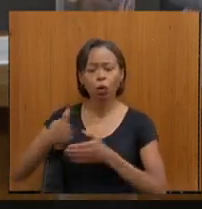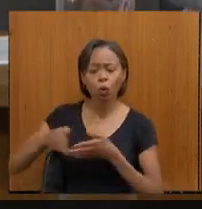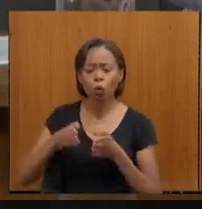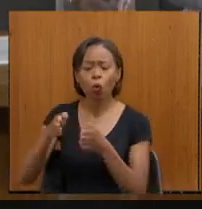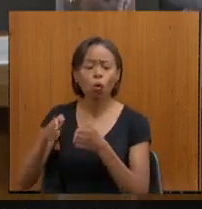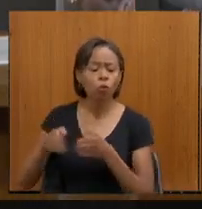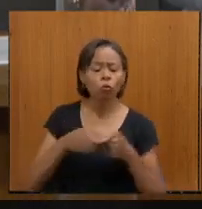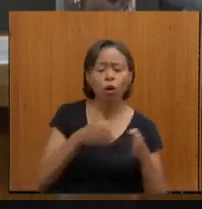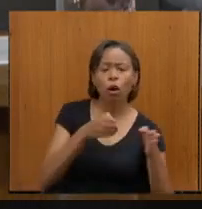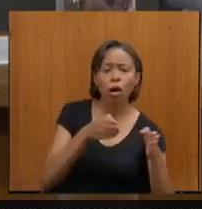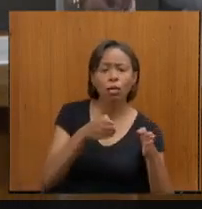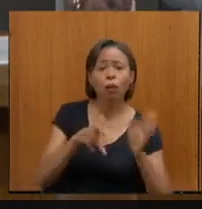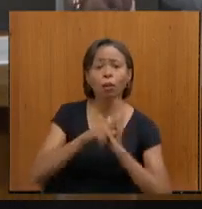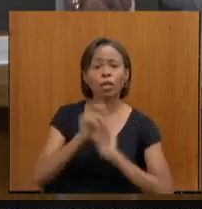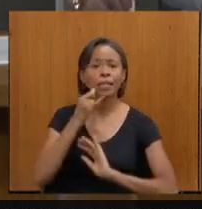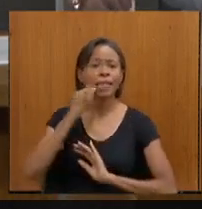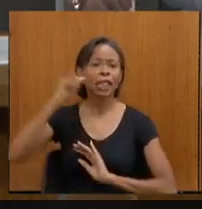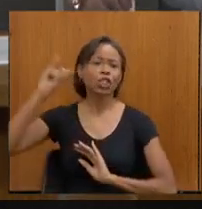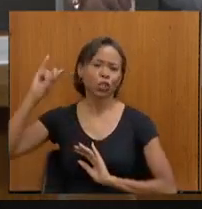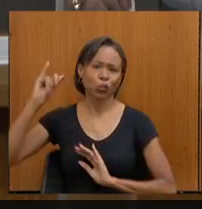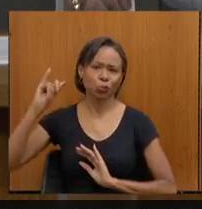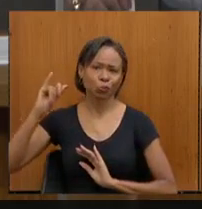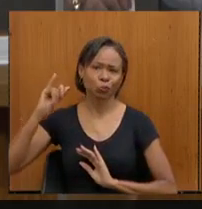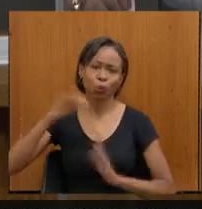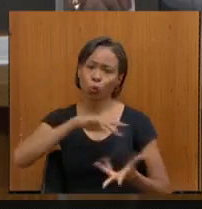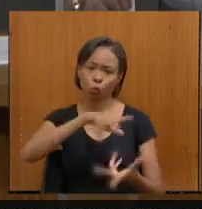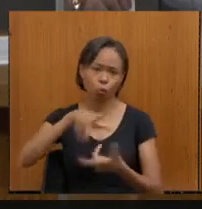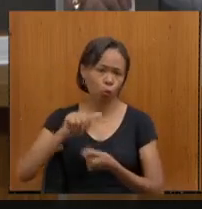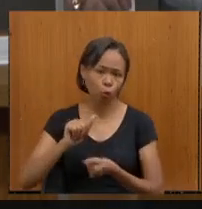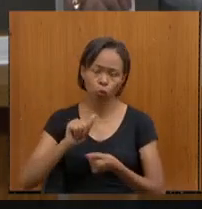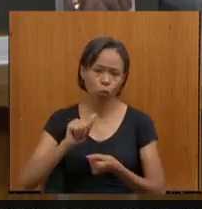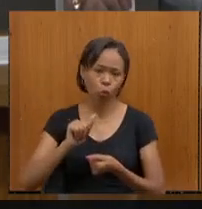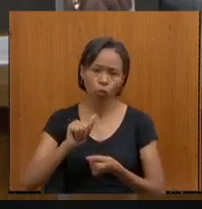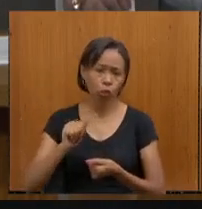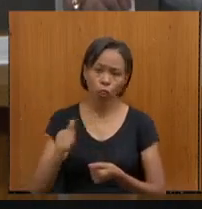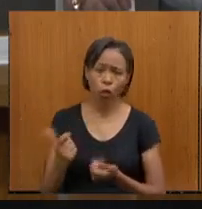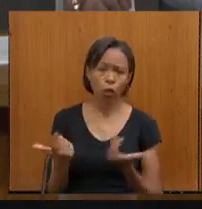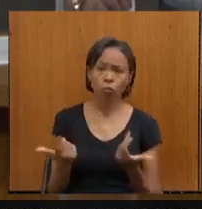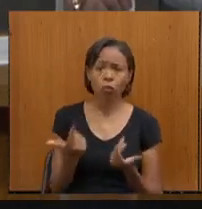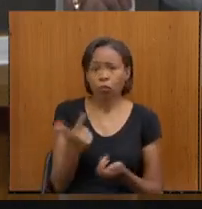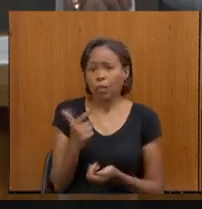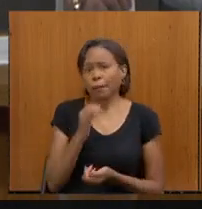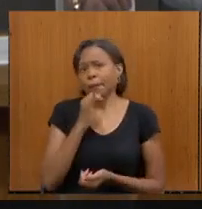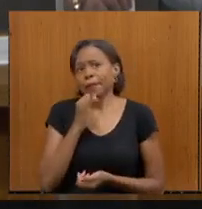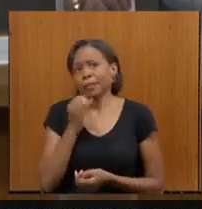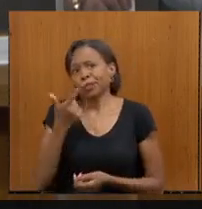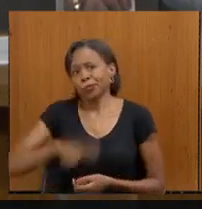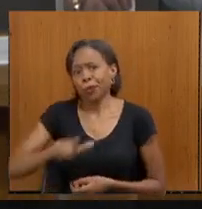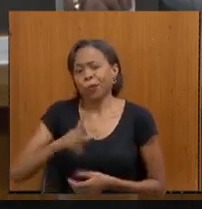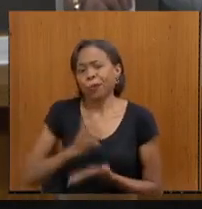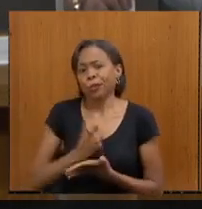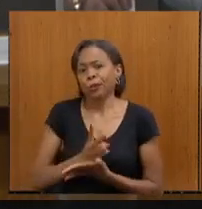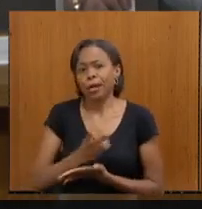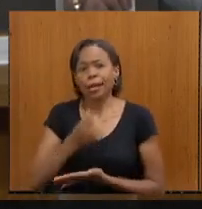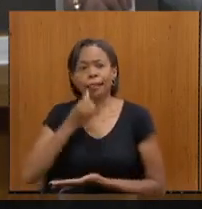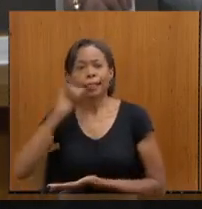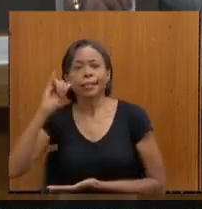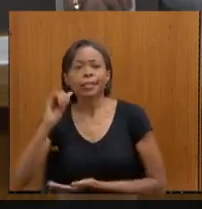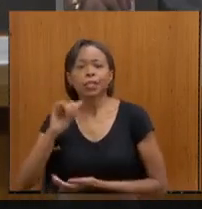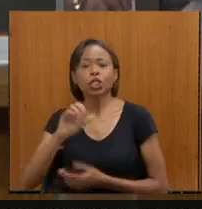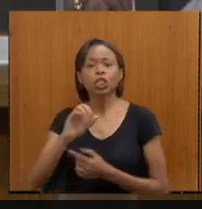mas não vamos mais ver a energia digamos gerado em forma de óleo vindo digamos